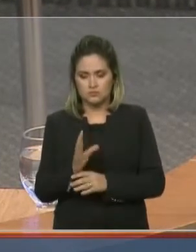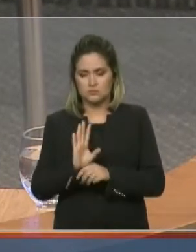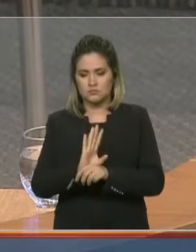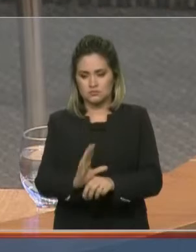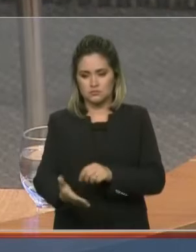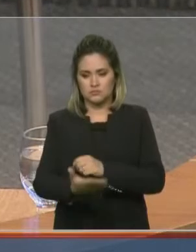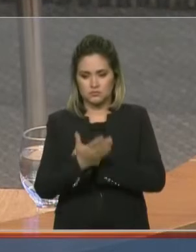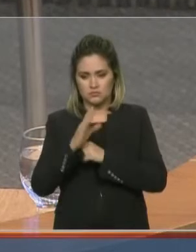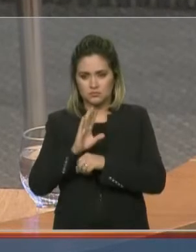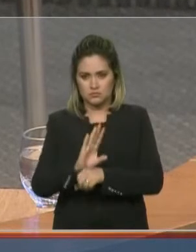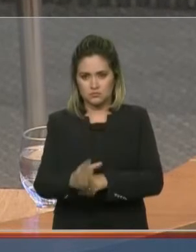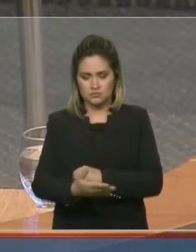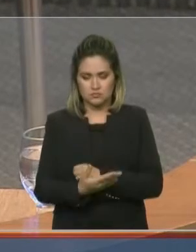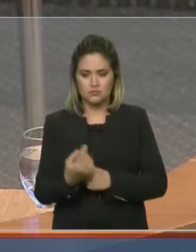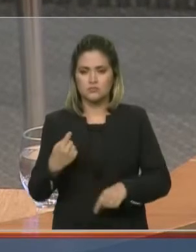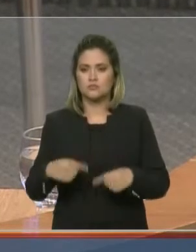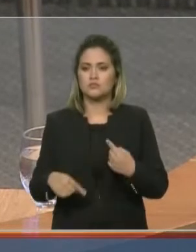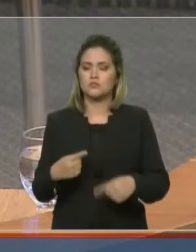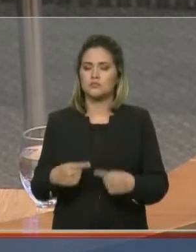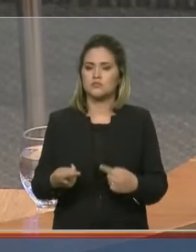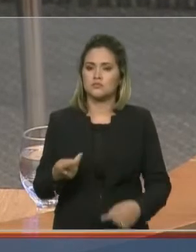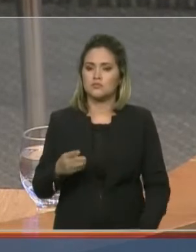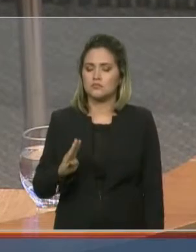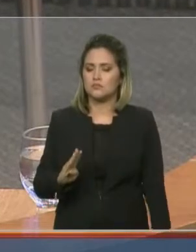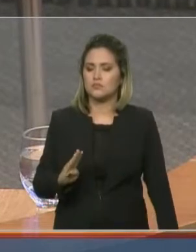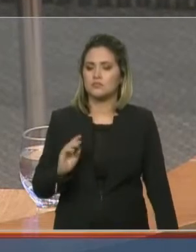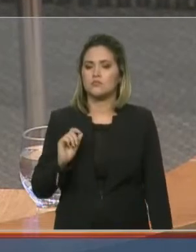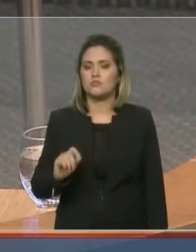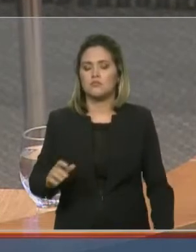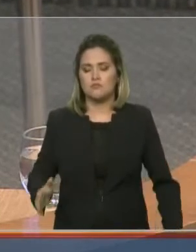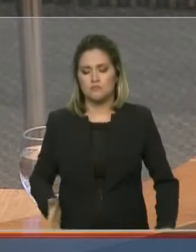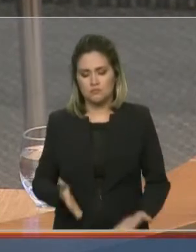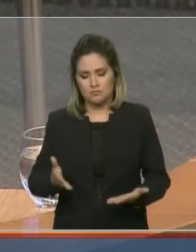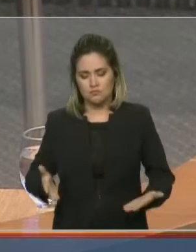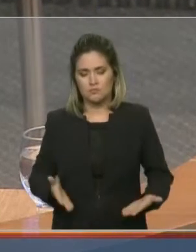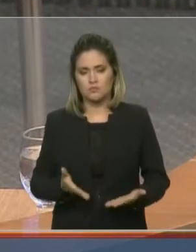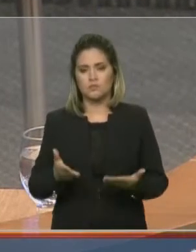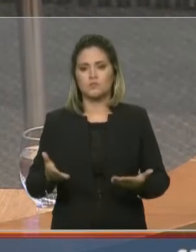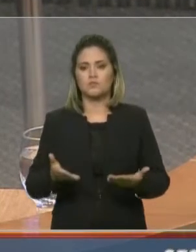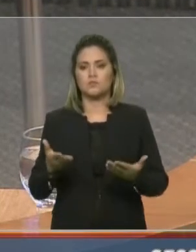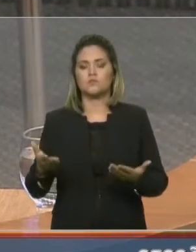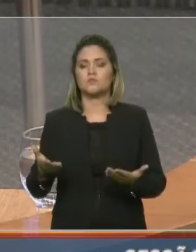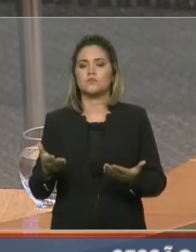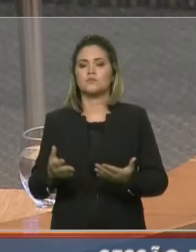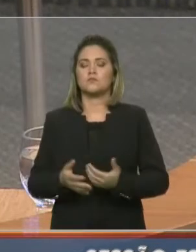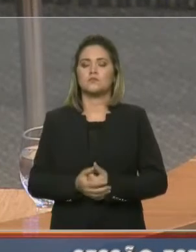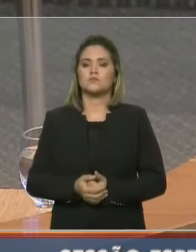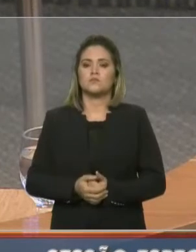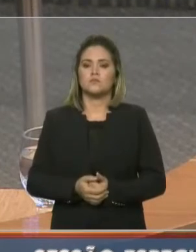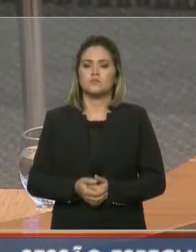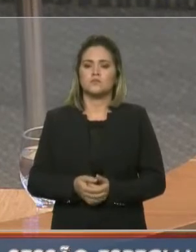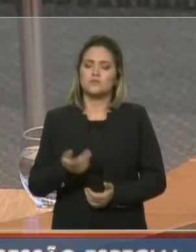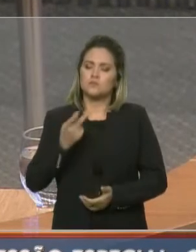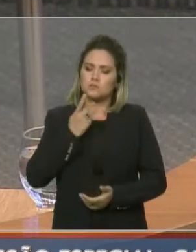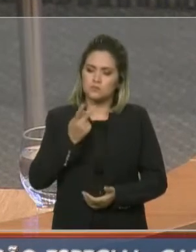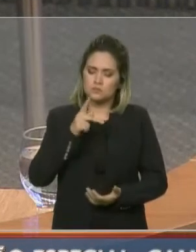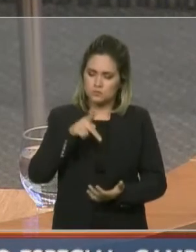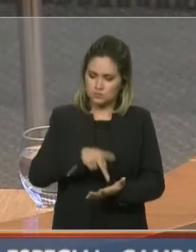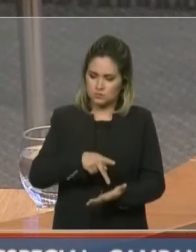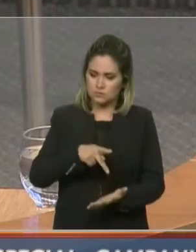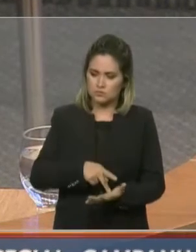cooperação e políticas públicas que promovam a honestidade. Meus